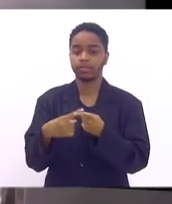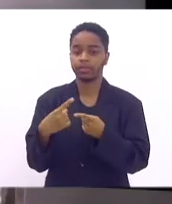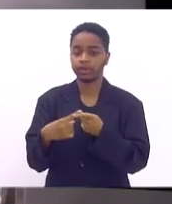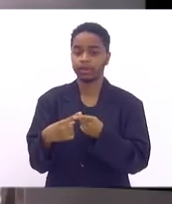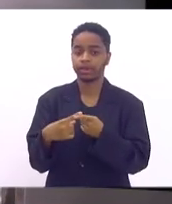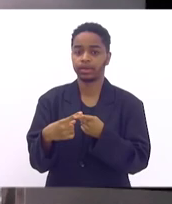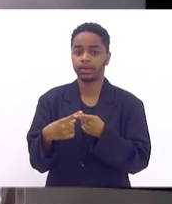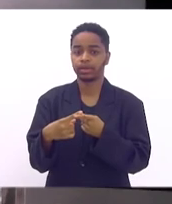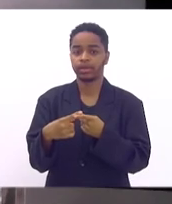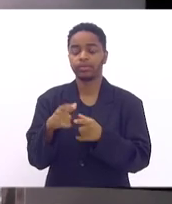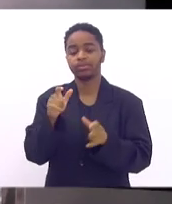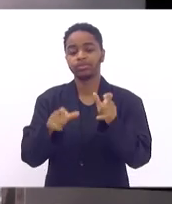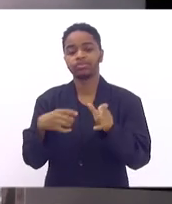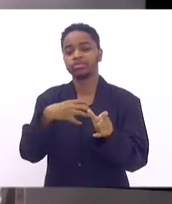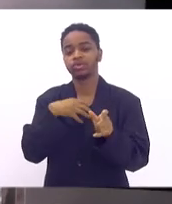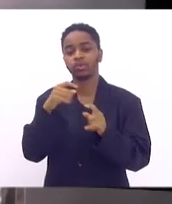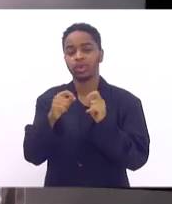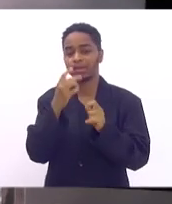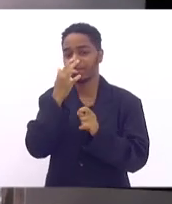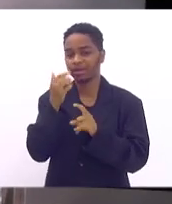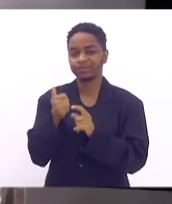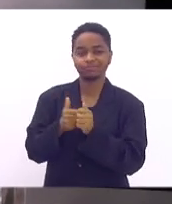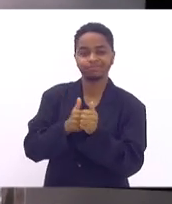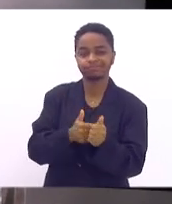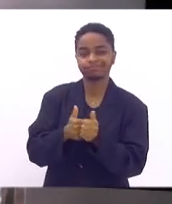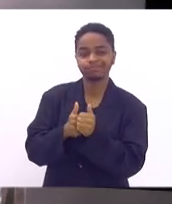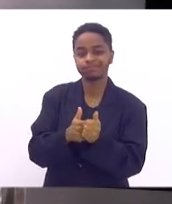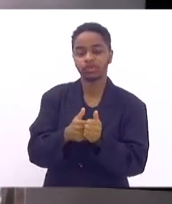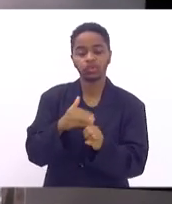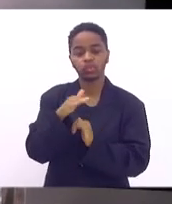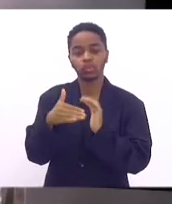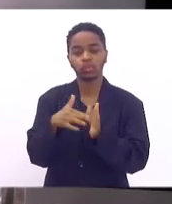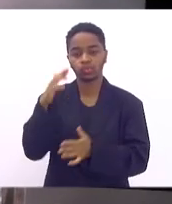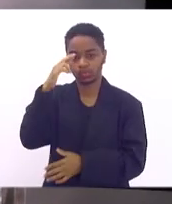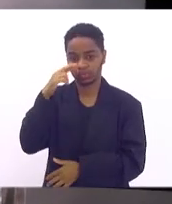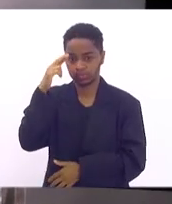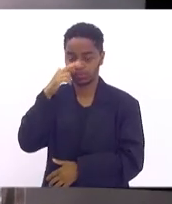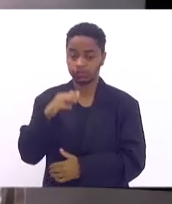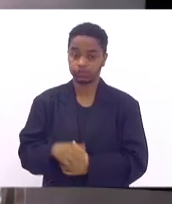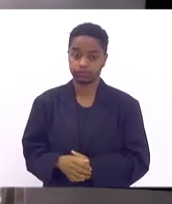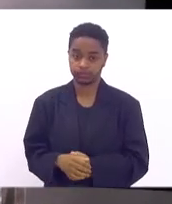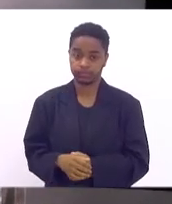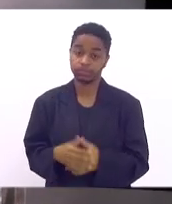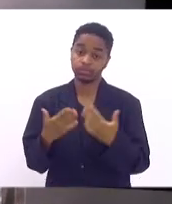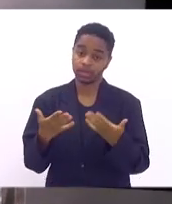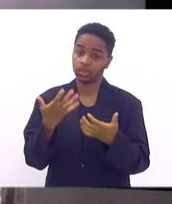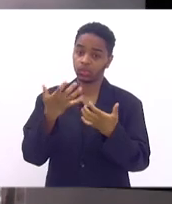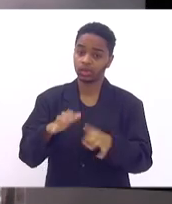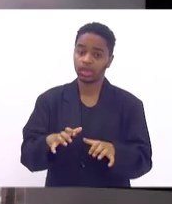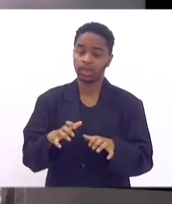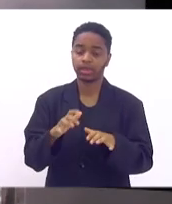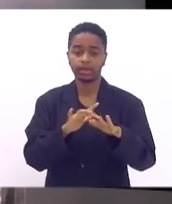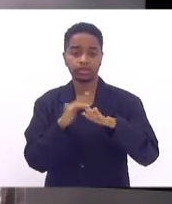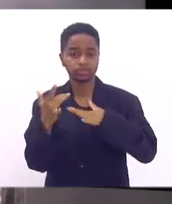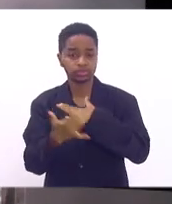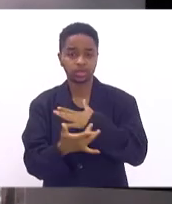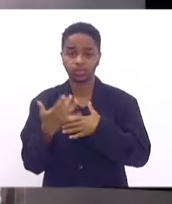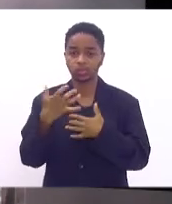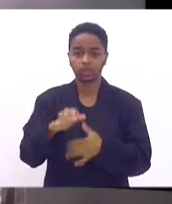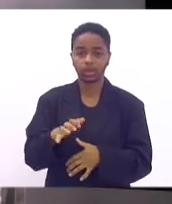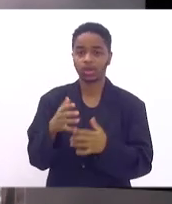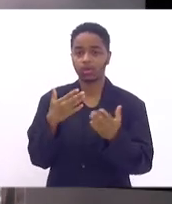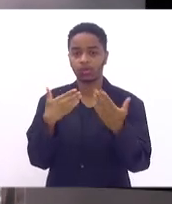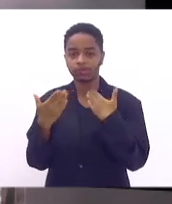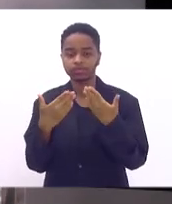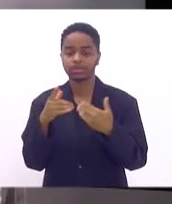ela começa com essa sensação de perseguição de que tudo está sendo monitorado. Né? Então, não quer mais ter rede social, não quer falar com ninguém, a gente liga, ela não